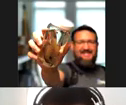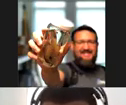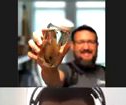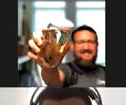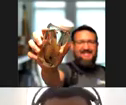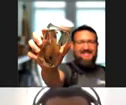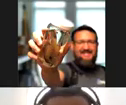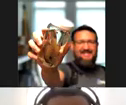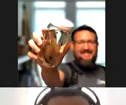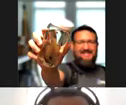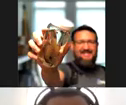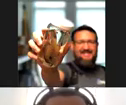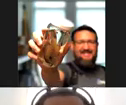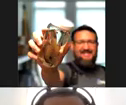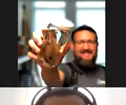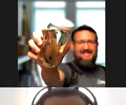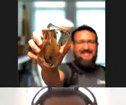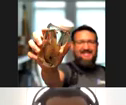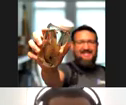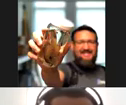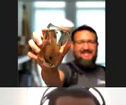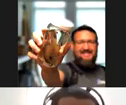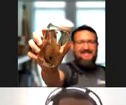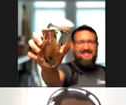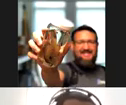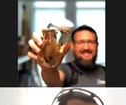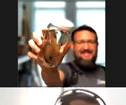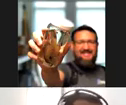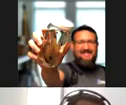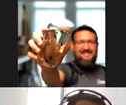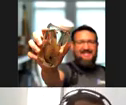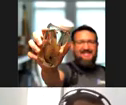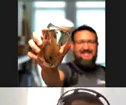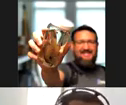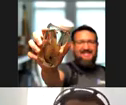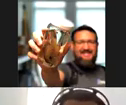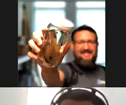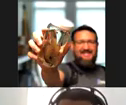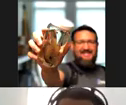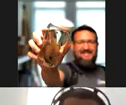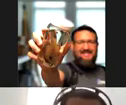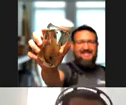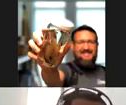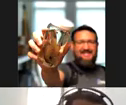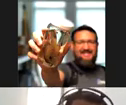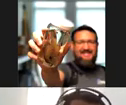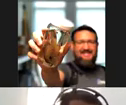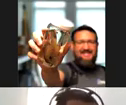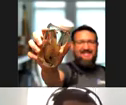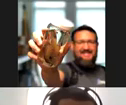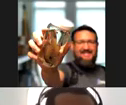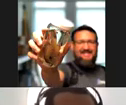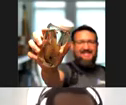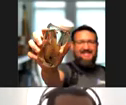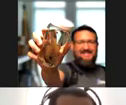modelagem, fazendo a modelagem da distribuição potencial do mexilhão dourado, numa escala global. O mexilhão dourado, para quem não sabe, é uma espécie invasora que causa muito